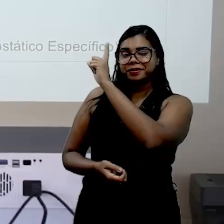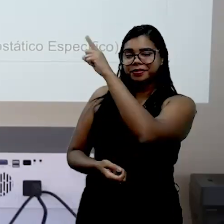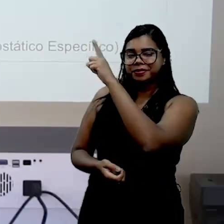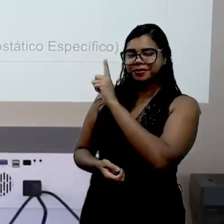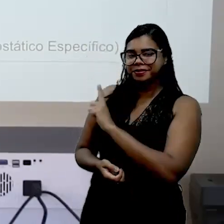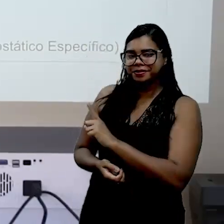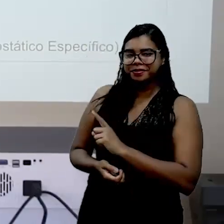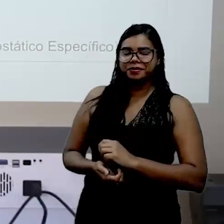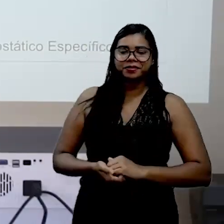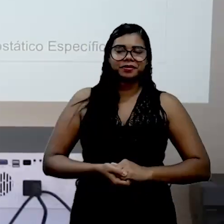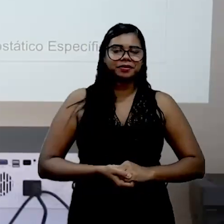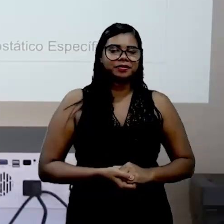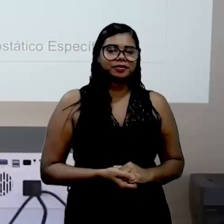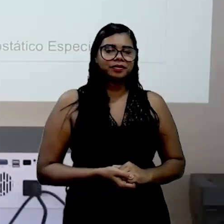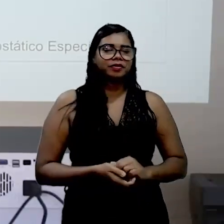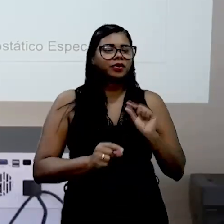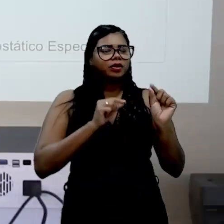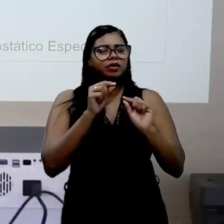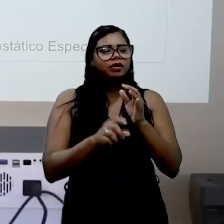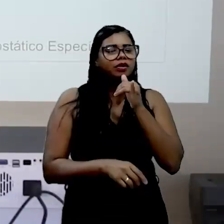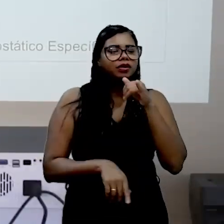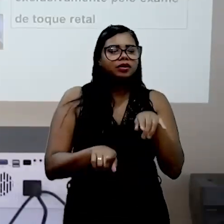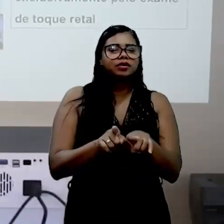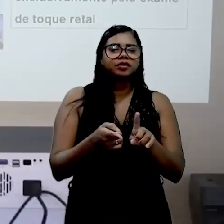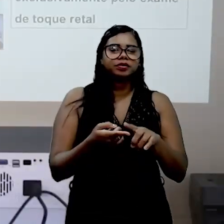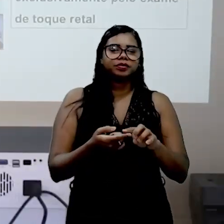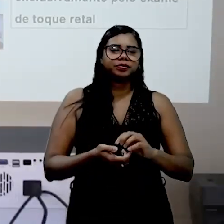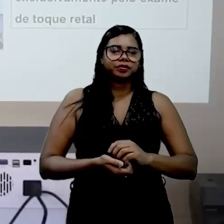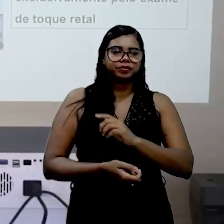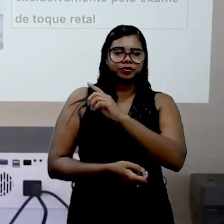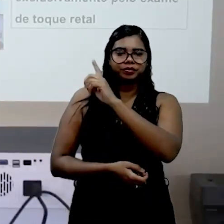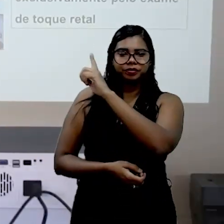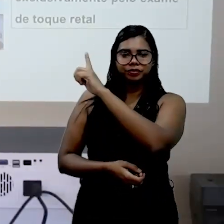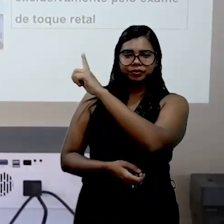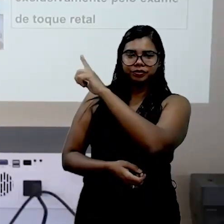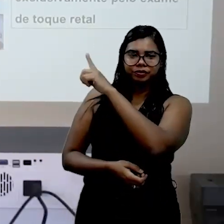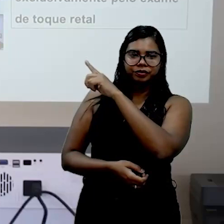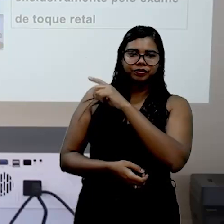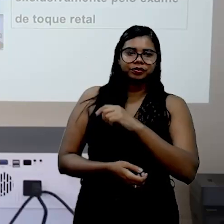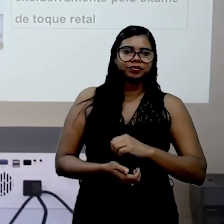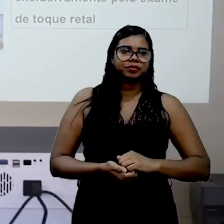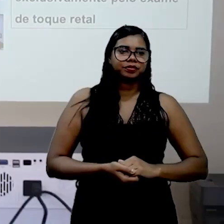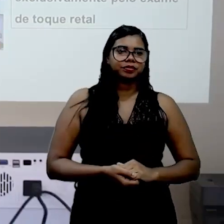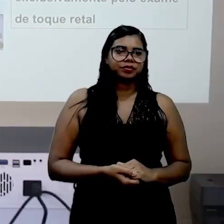ouviu falar do PSA, né? O que é o PSA, né? Então, o PSA